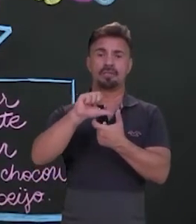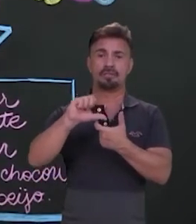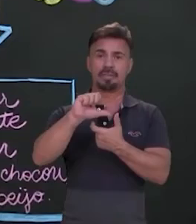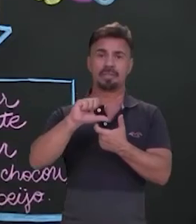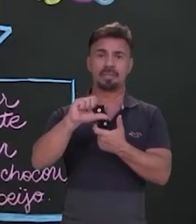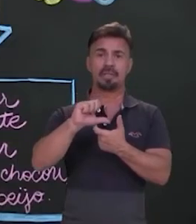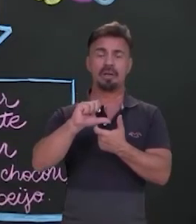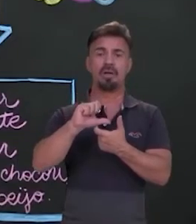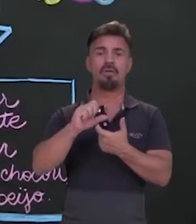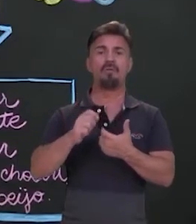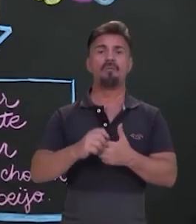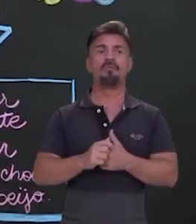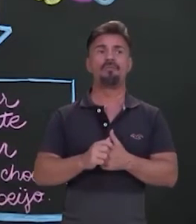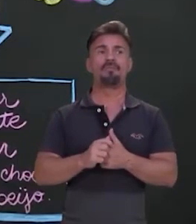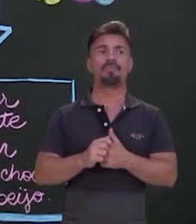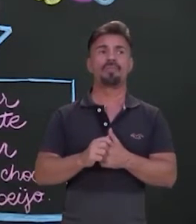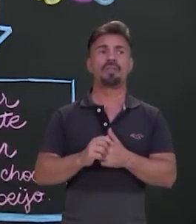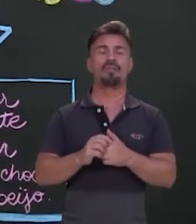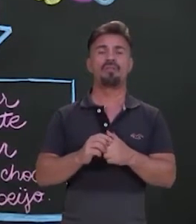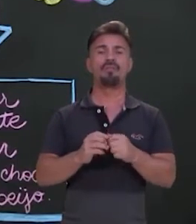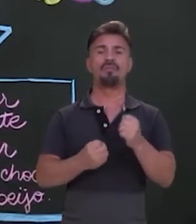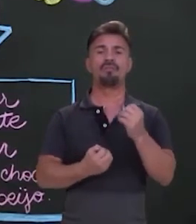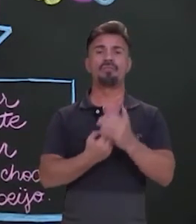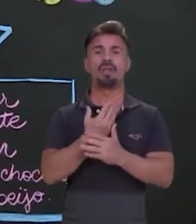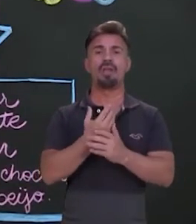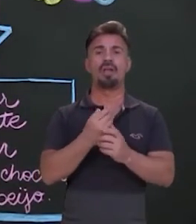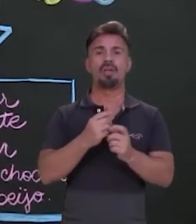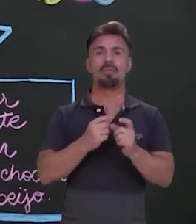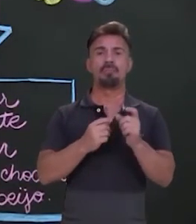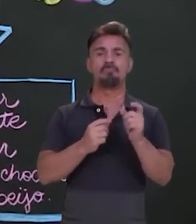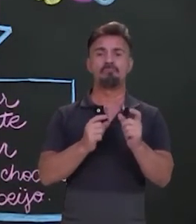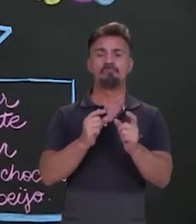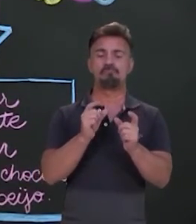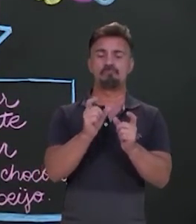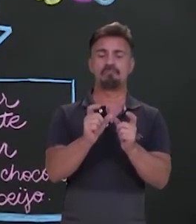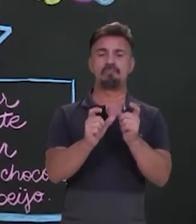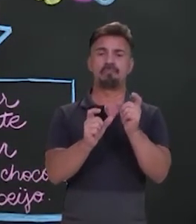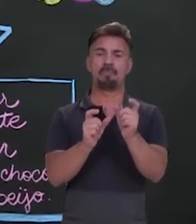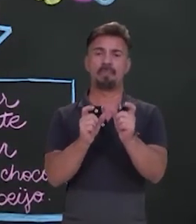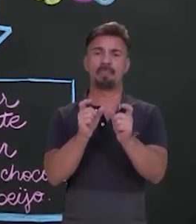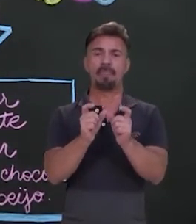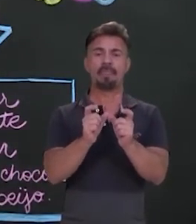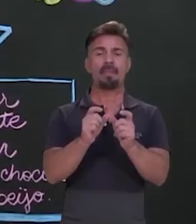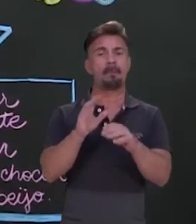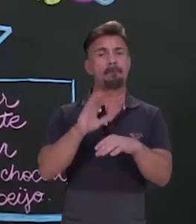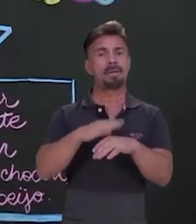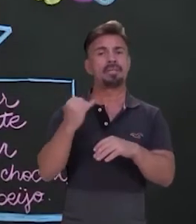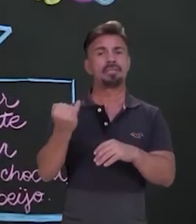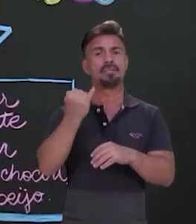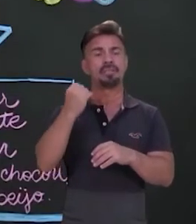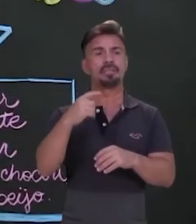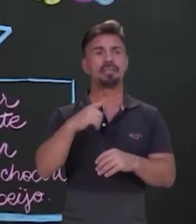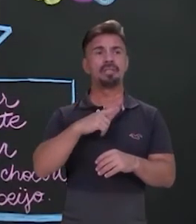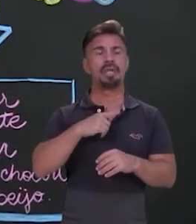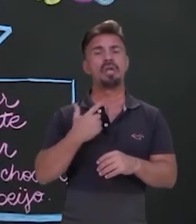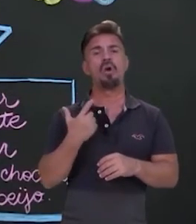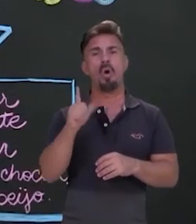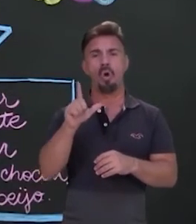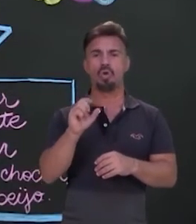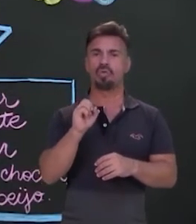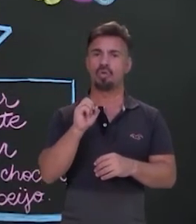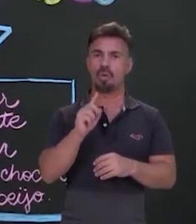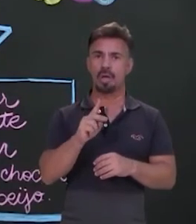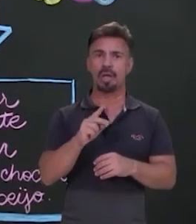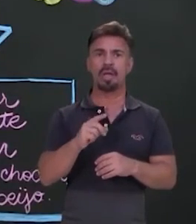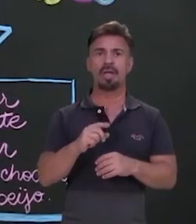falando de formação de palavras. Os processos de composição e derivação são os mais importantes, mas existem outros,